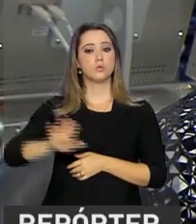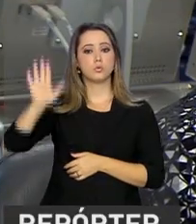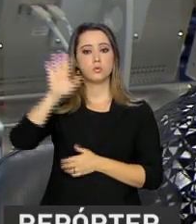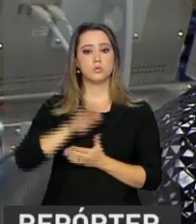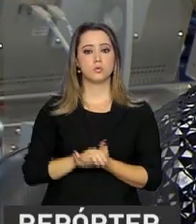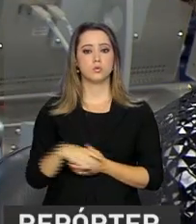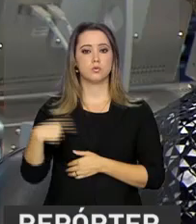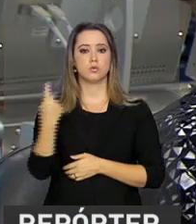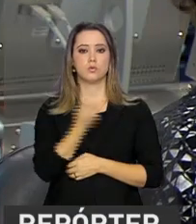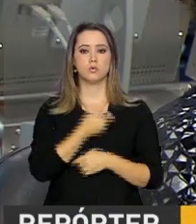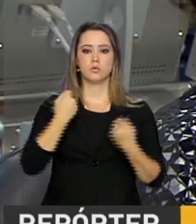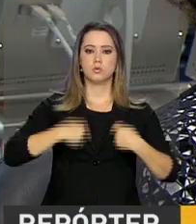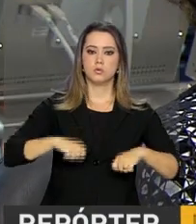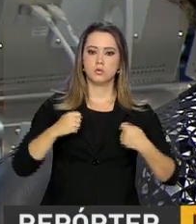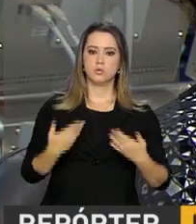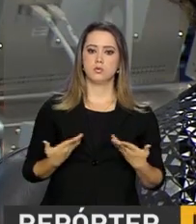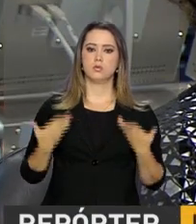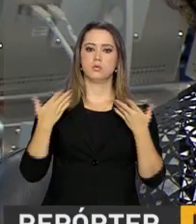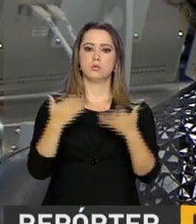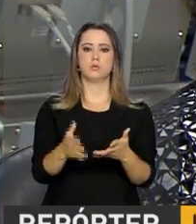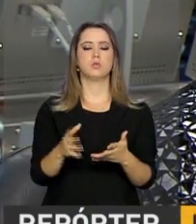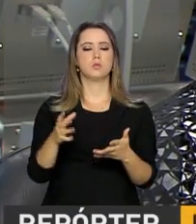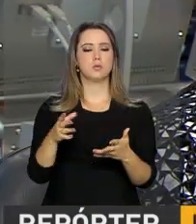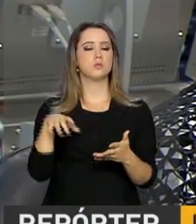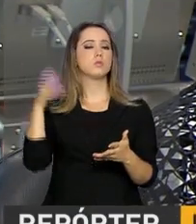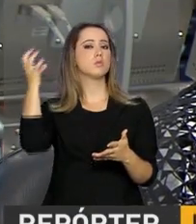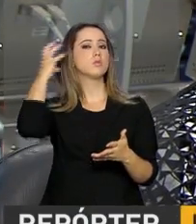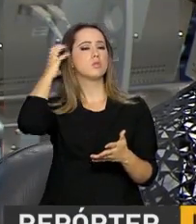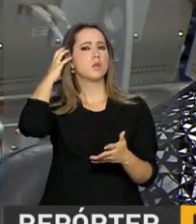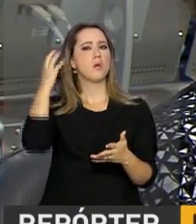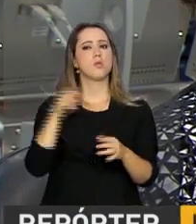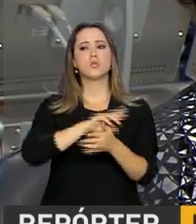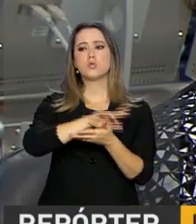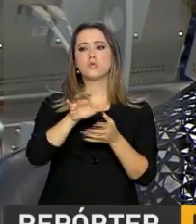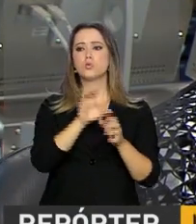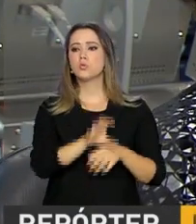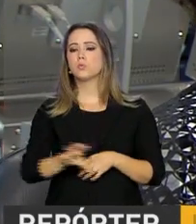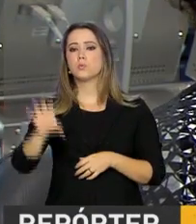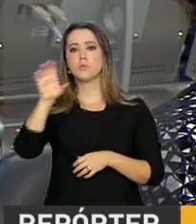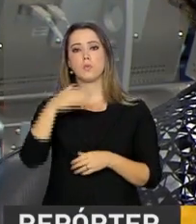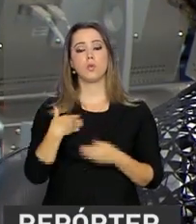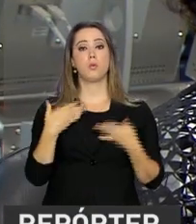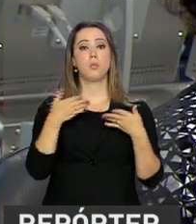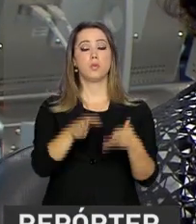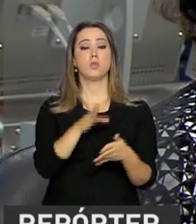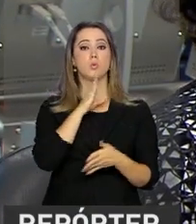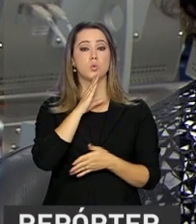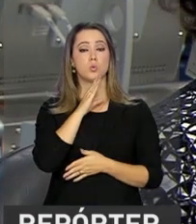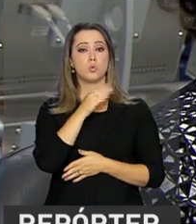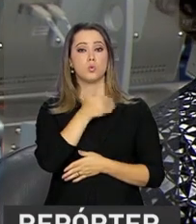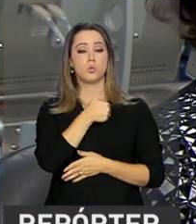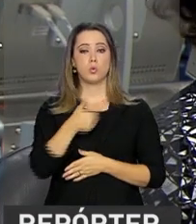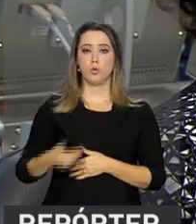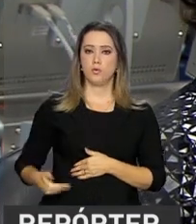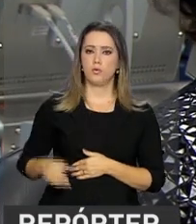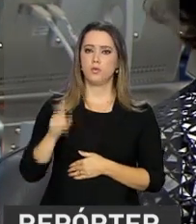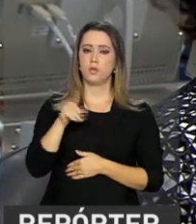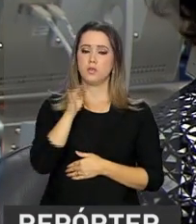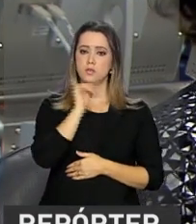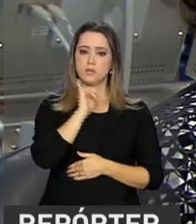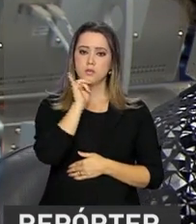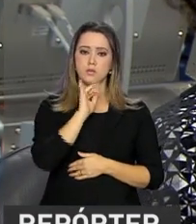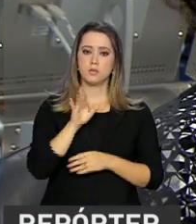gente veicula depende da participação das rádios ou por dentro o programa por dentro do governo por exemplo é um programa que